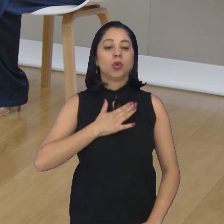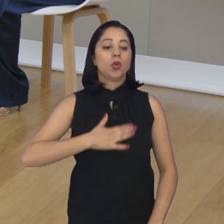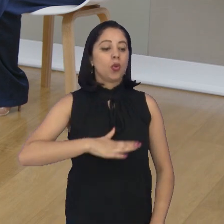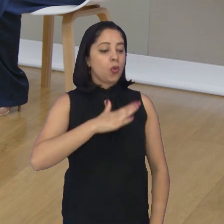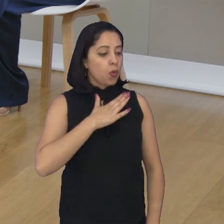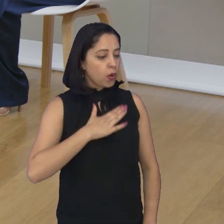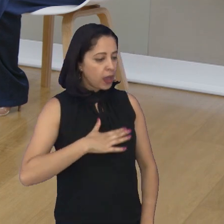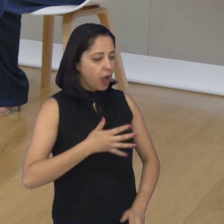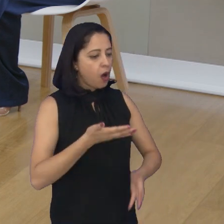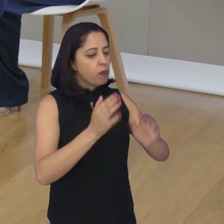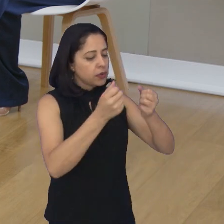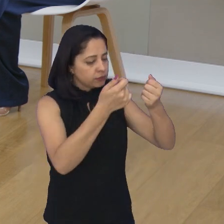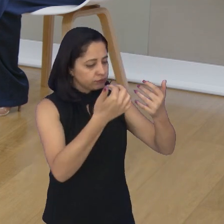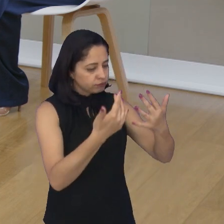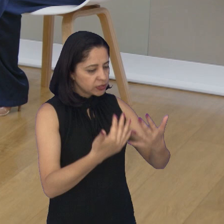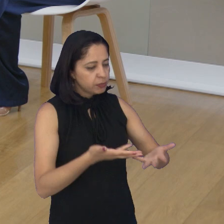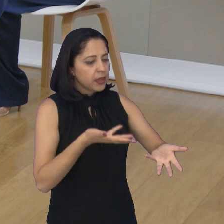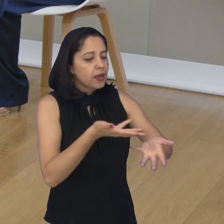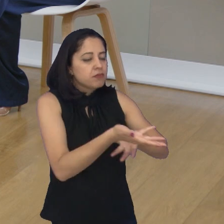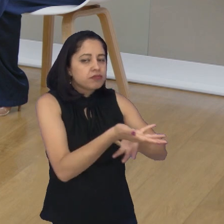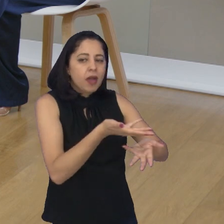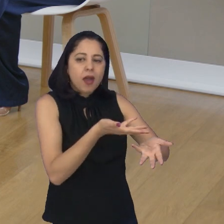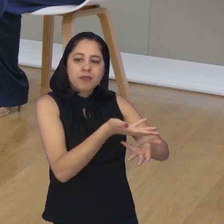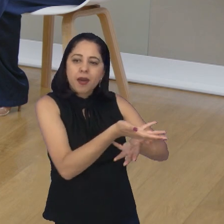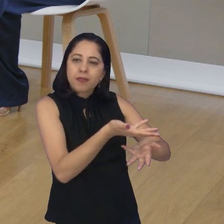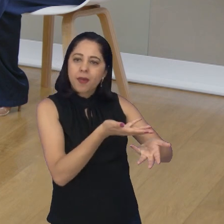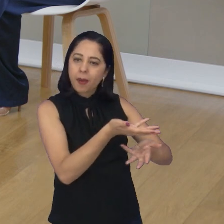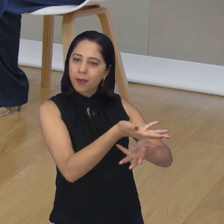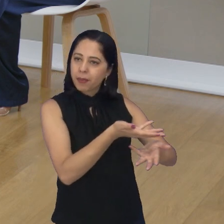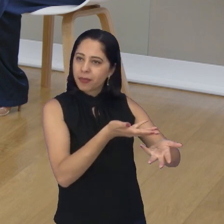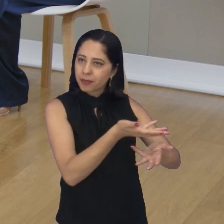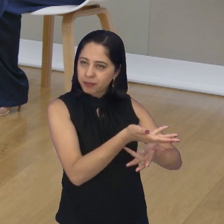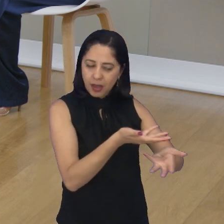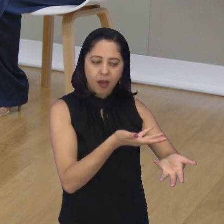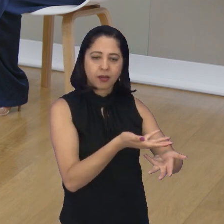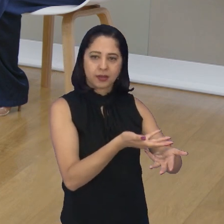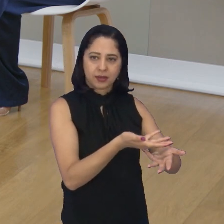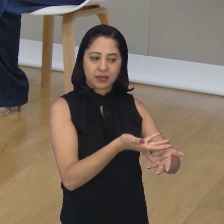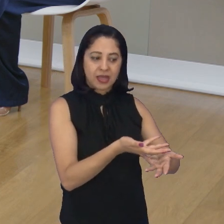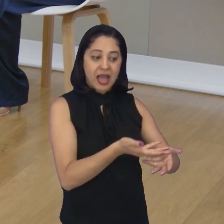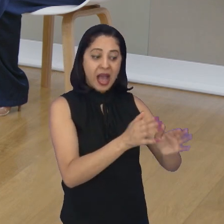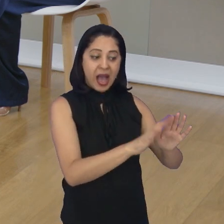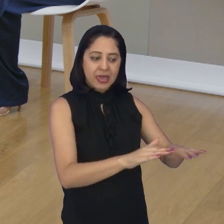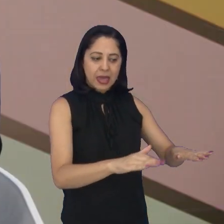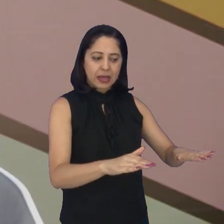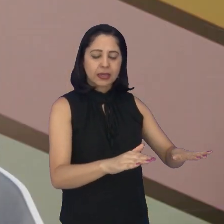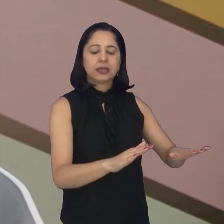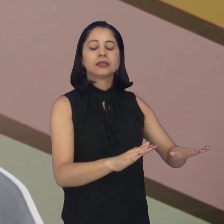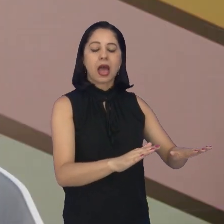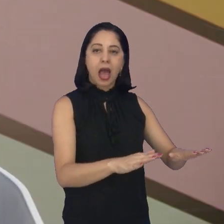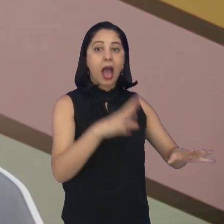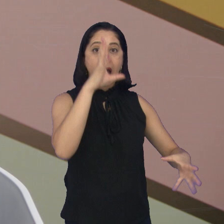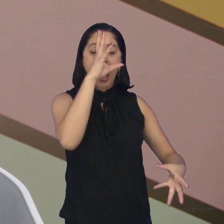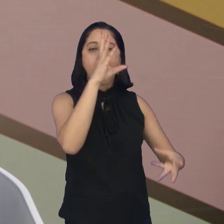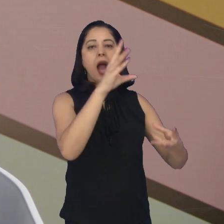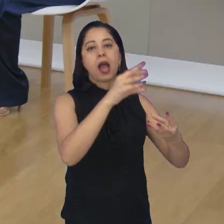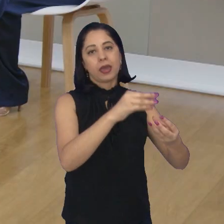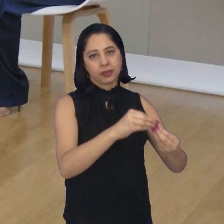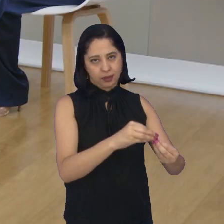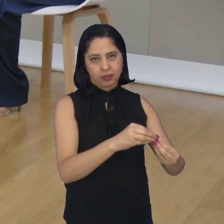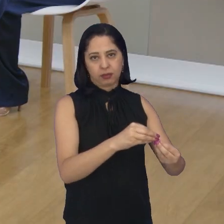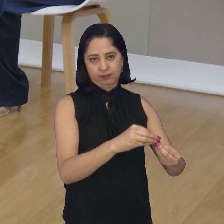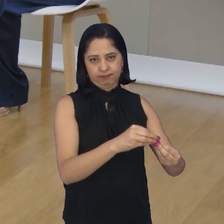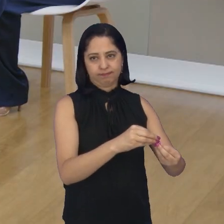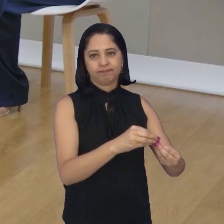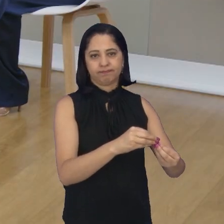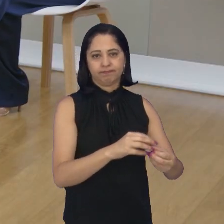essa corregulação, que ajude, que valide os sentimentos e ajude ela a voltar para o ponto da calma. Controlar essa emoção.